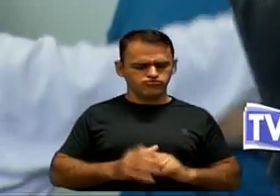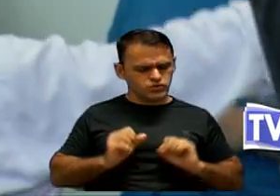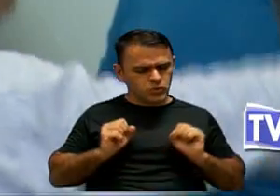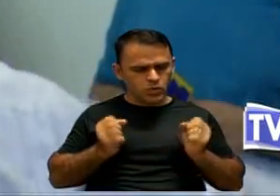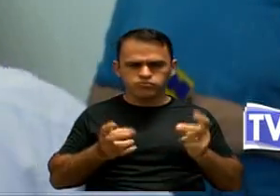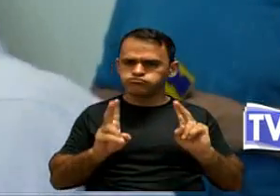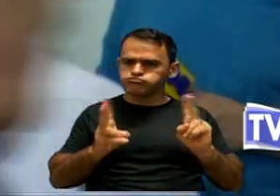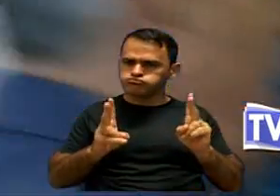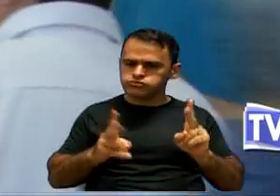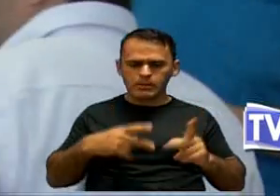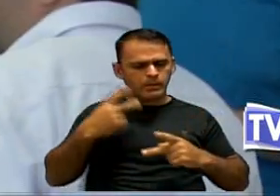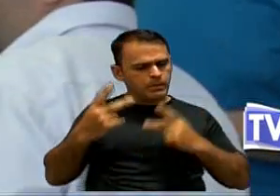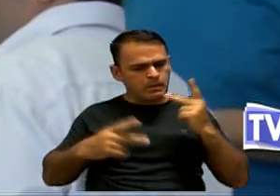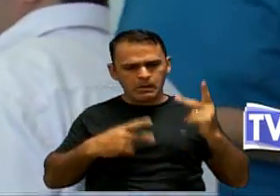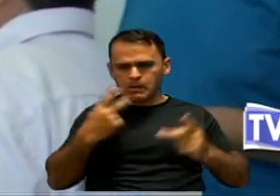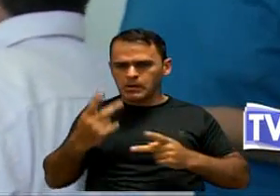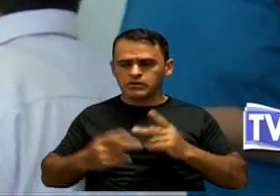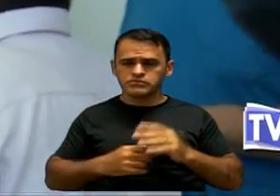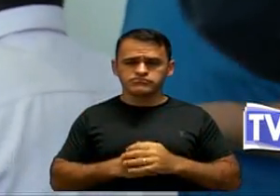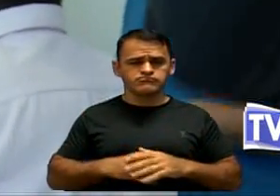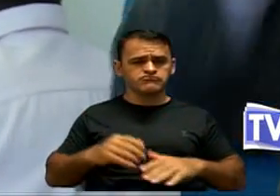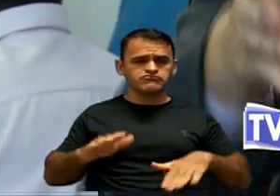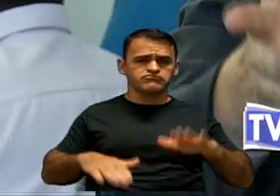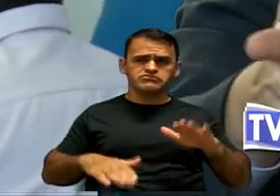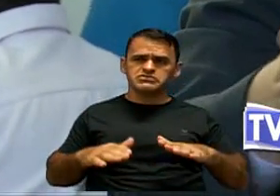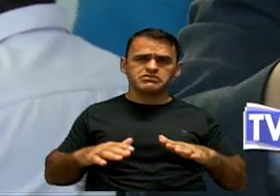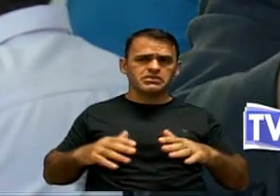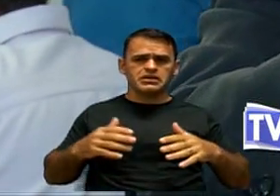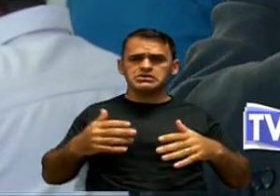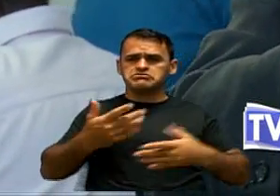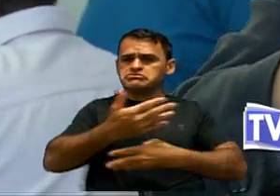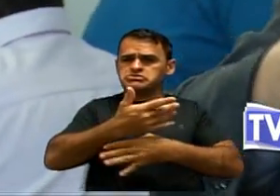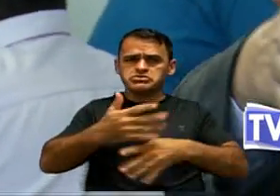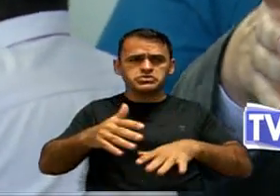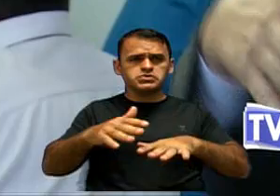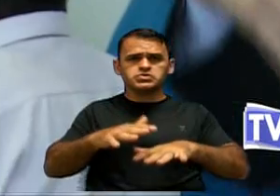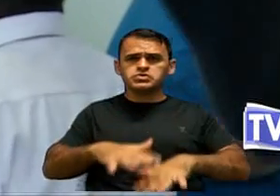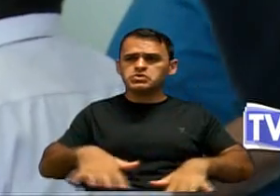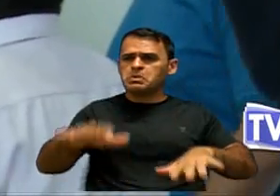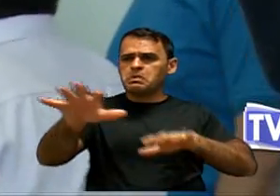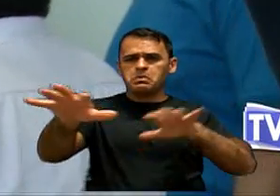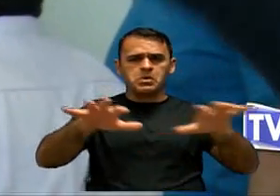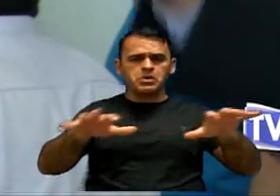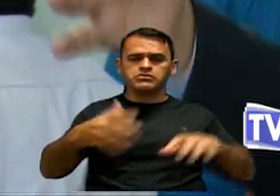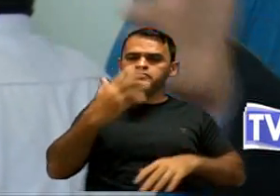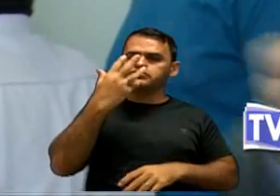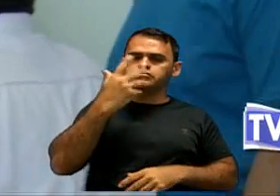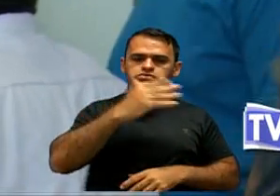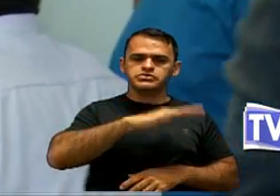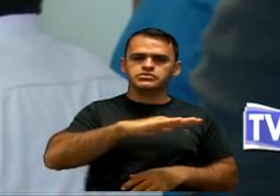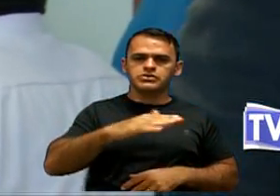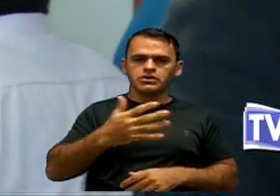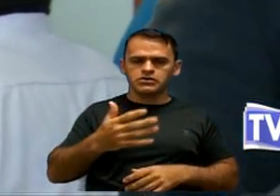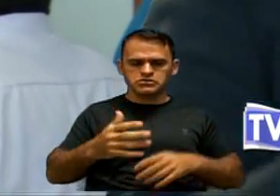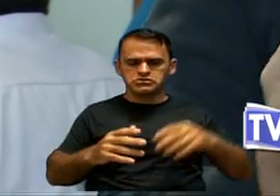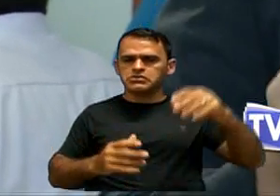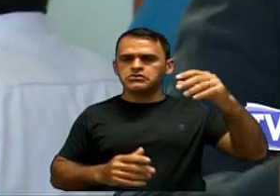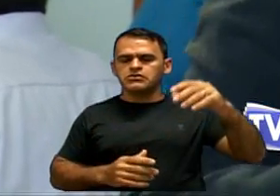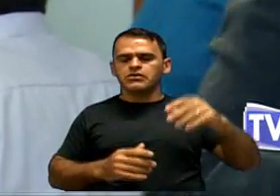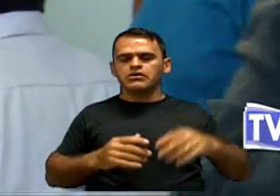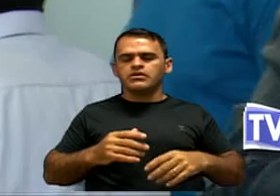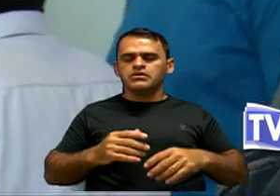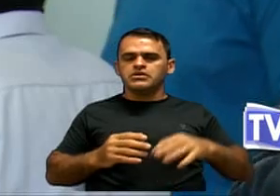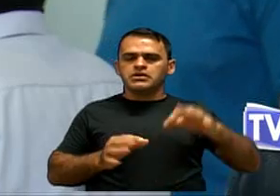vezes, você tem lá na sua periferia também, a gente em toda a cidade, a criança nunca experimentou uma uva. E o que